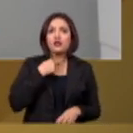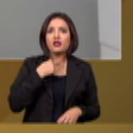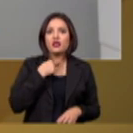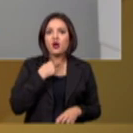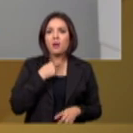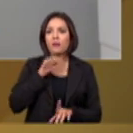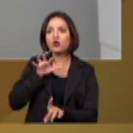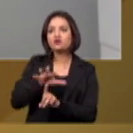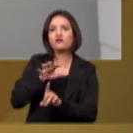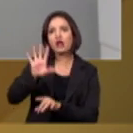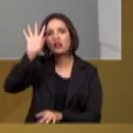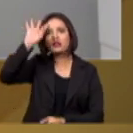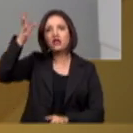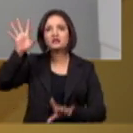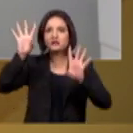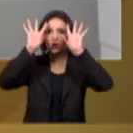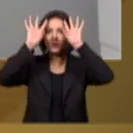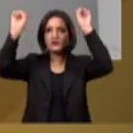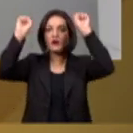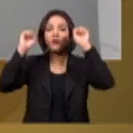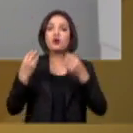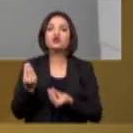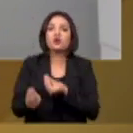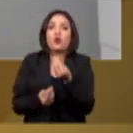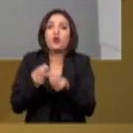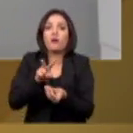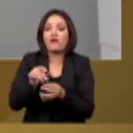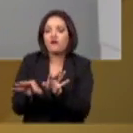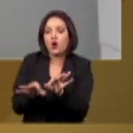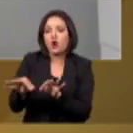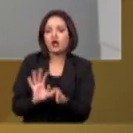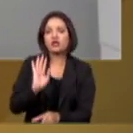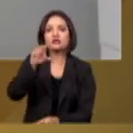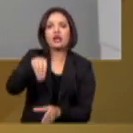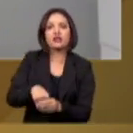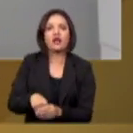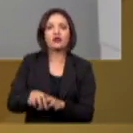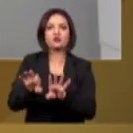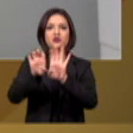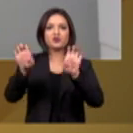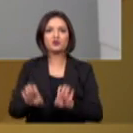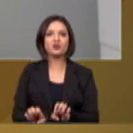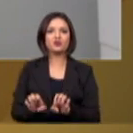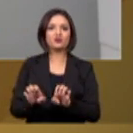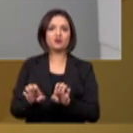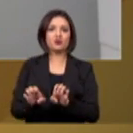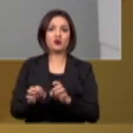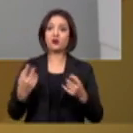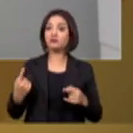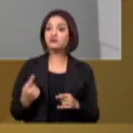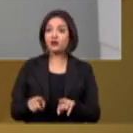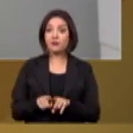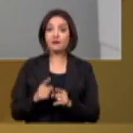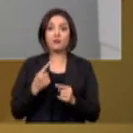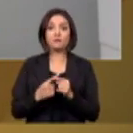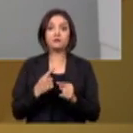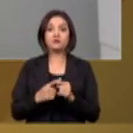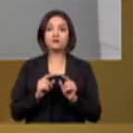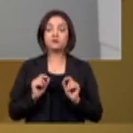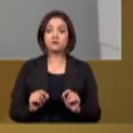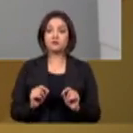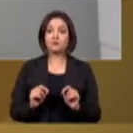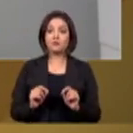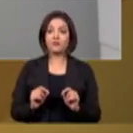mais acerca de sua organização e conformação política institucional isso porque excelência a